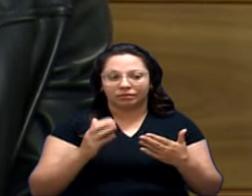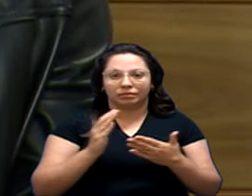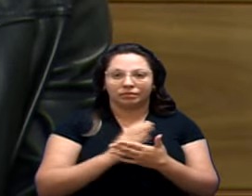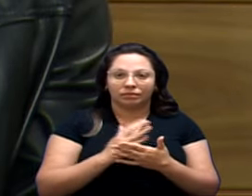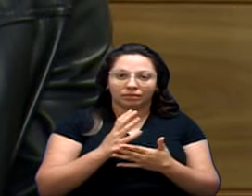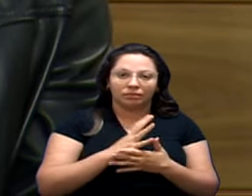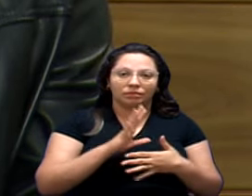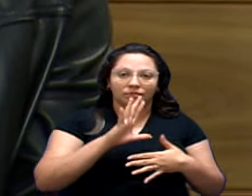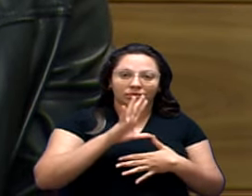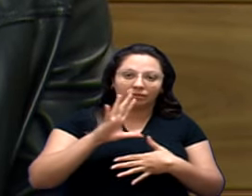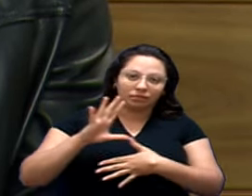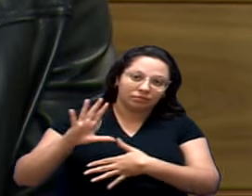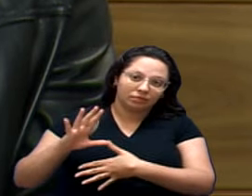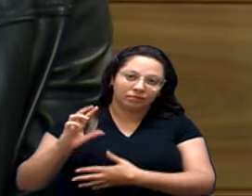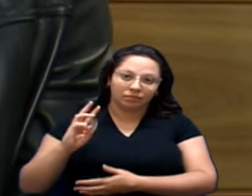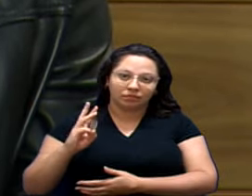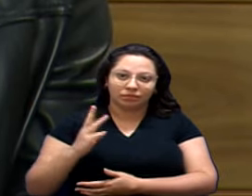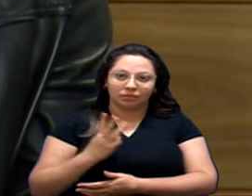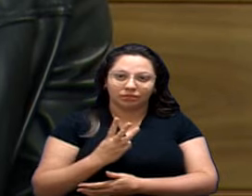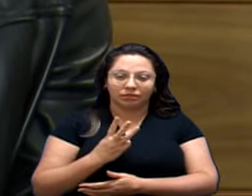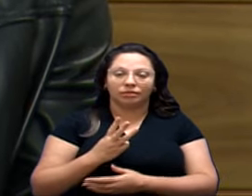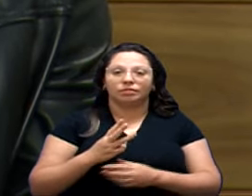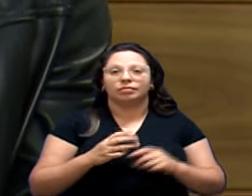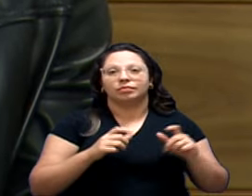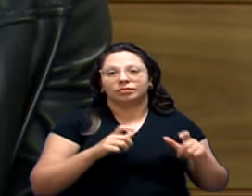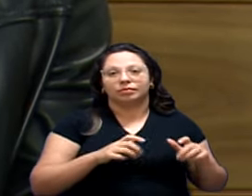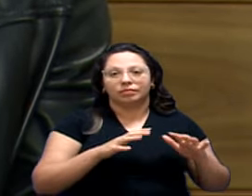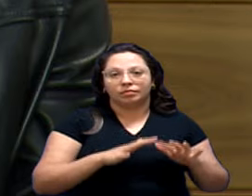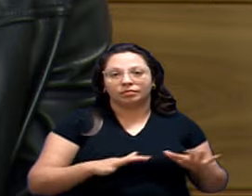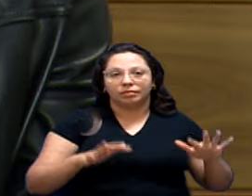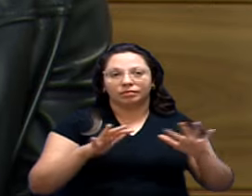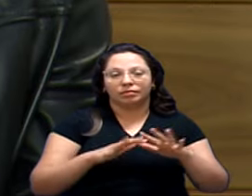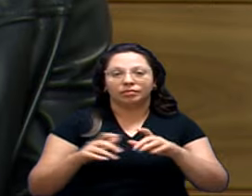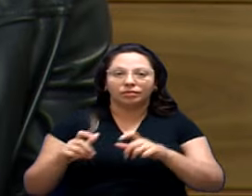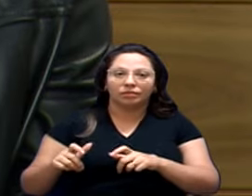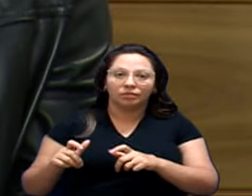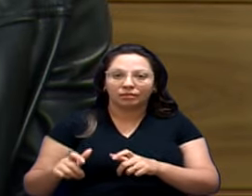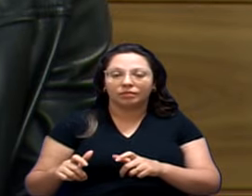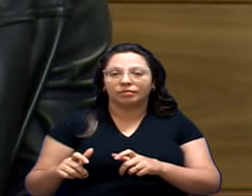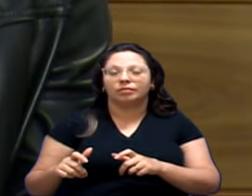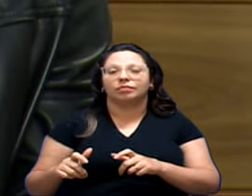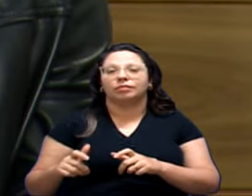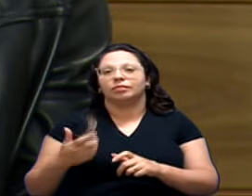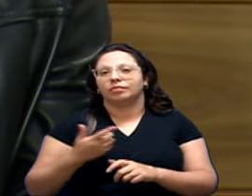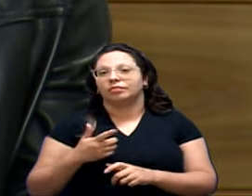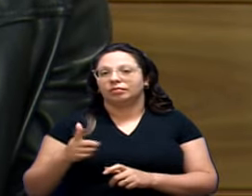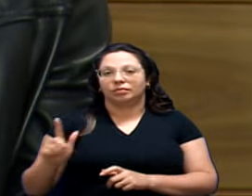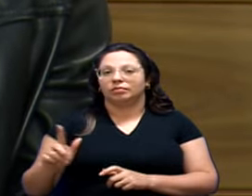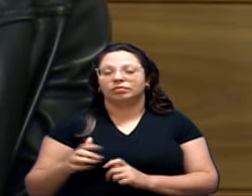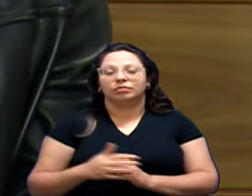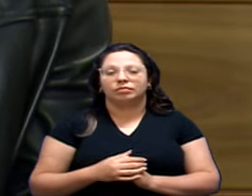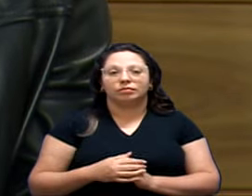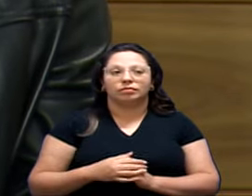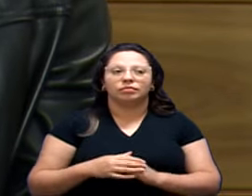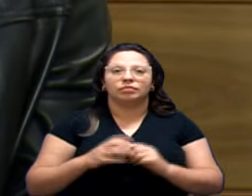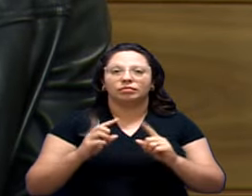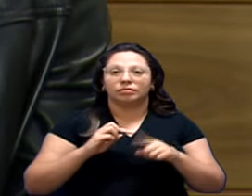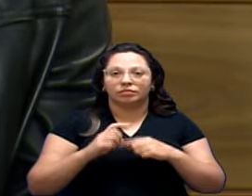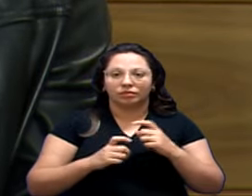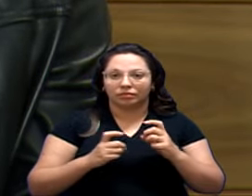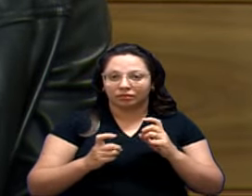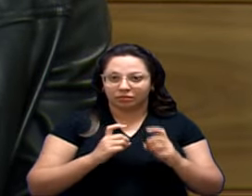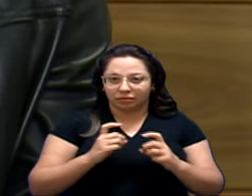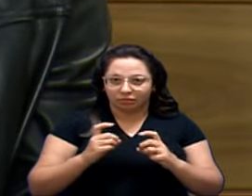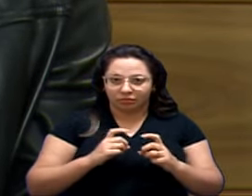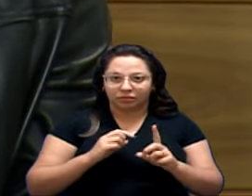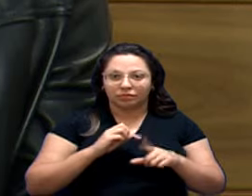áticos né que é o macrozoneamento zoneamento e o viário para pós essa discussão com a população a gente